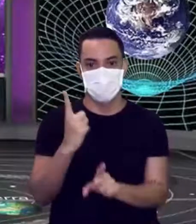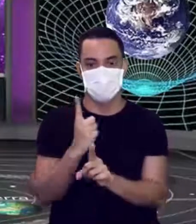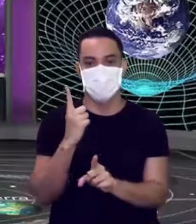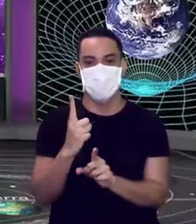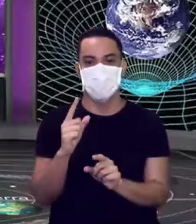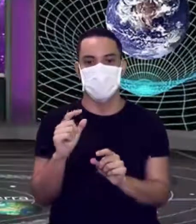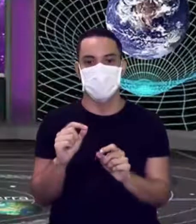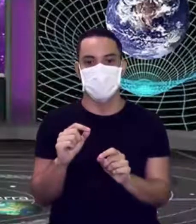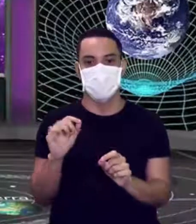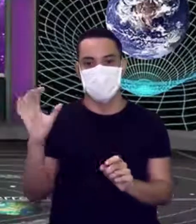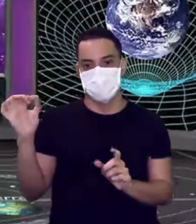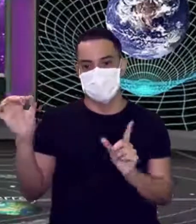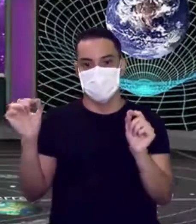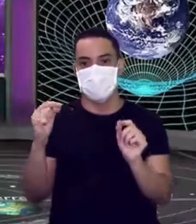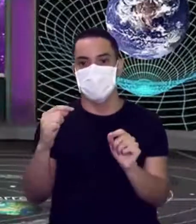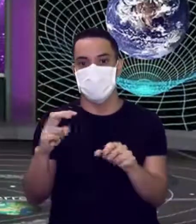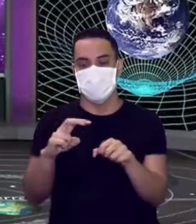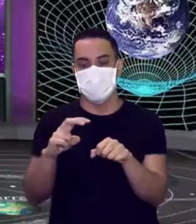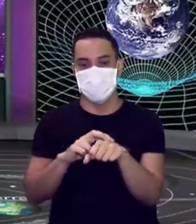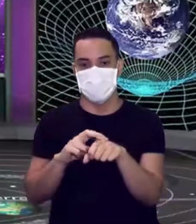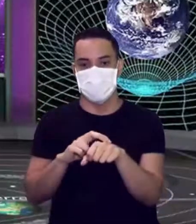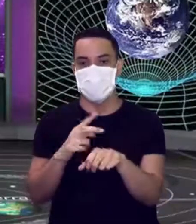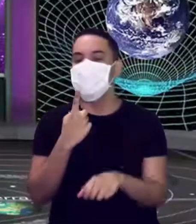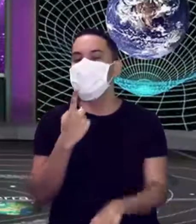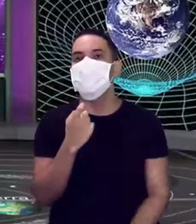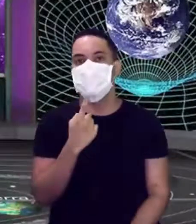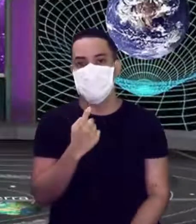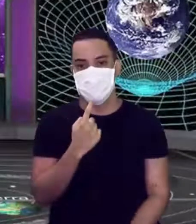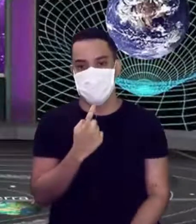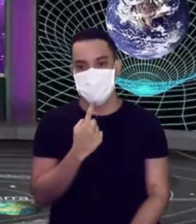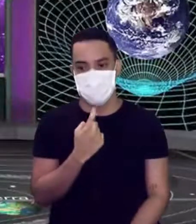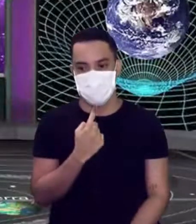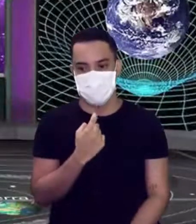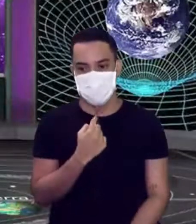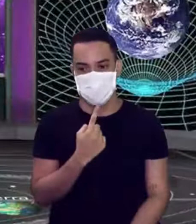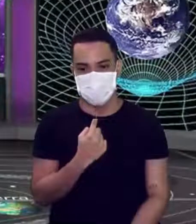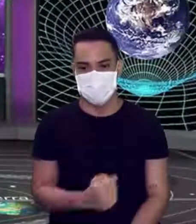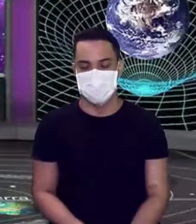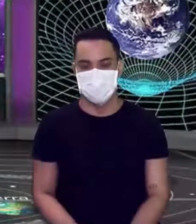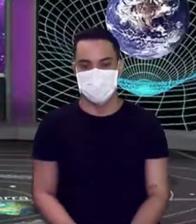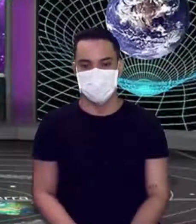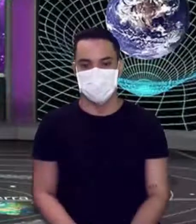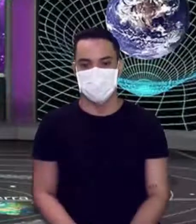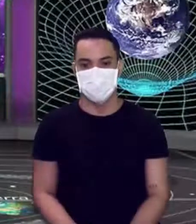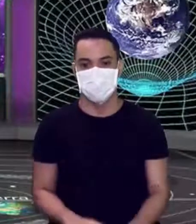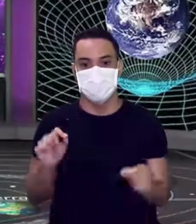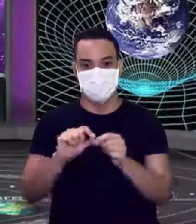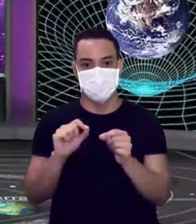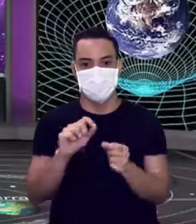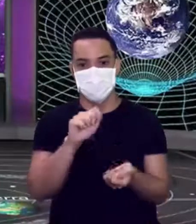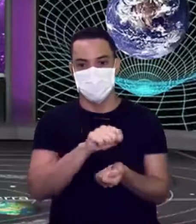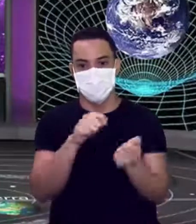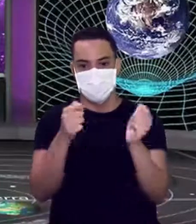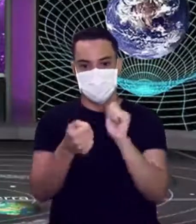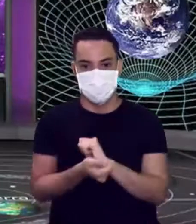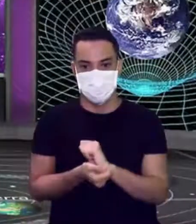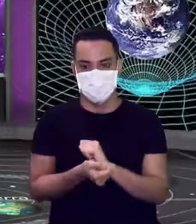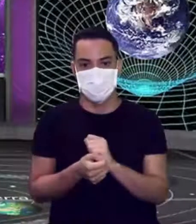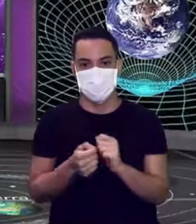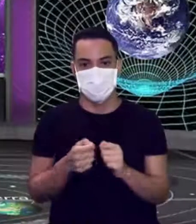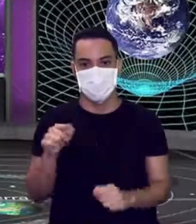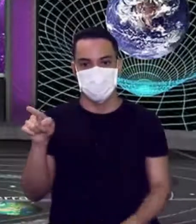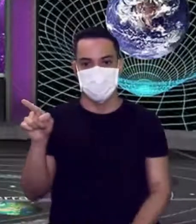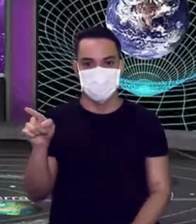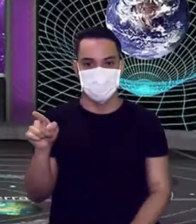ó, umas pontinhas vermelhas no meu canudinho, ok? Eu fiz aqui uma adaptação da minha basezinha. Eu